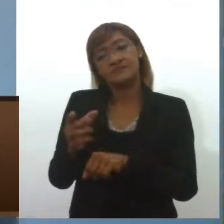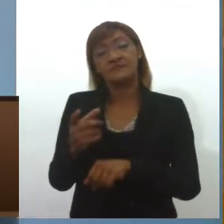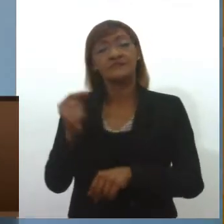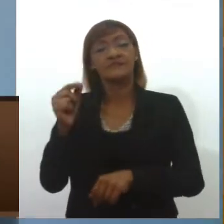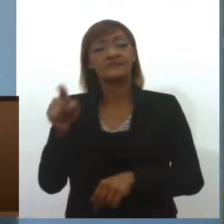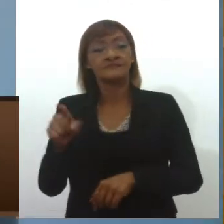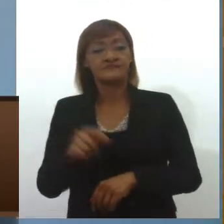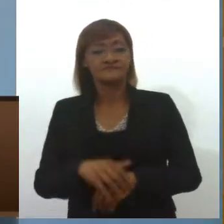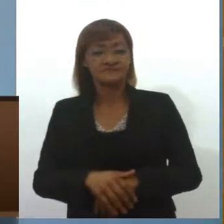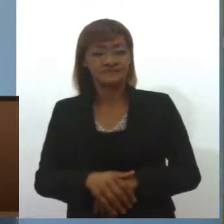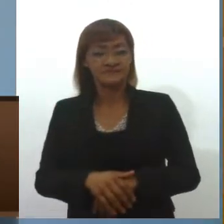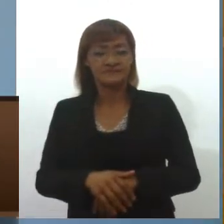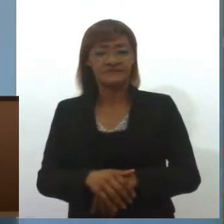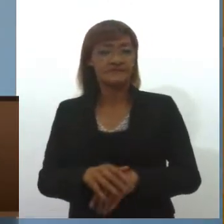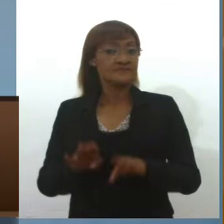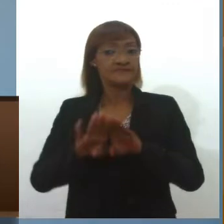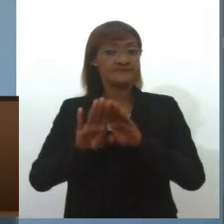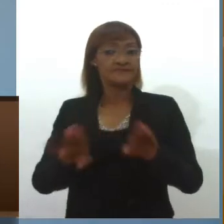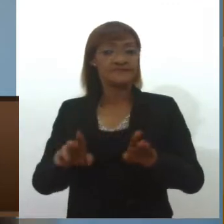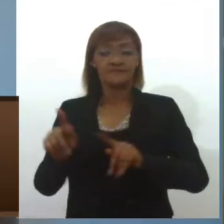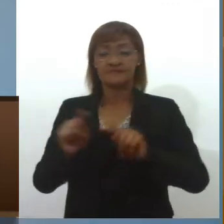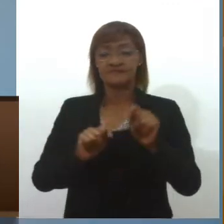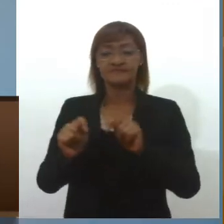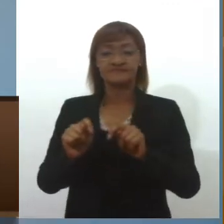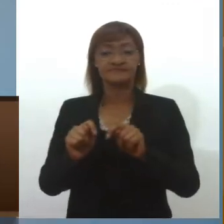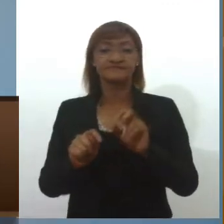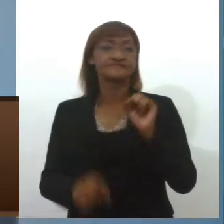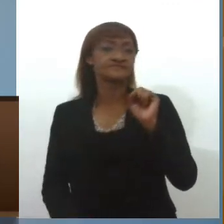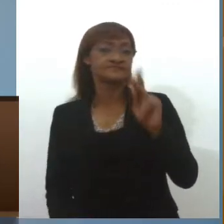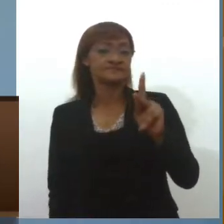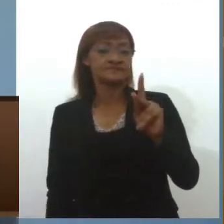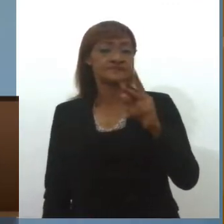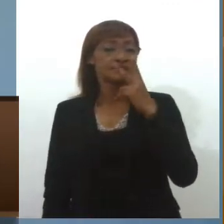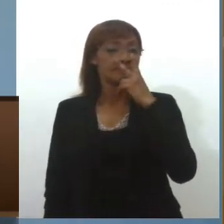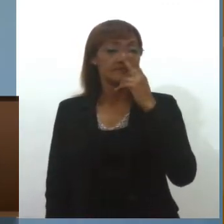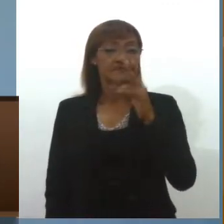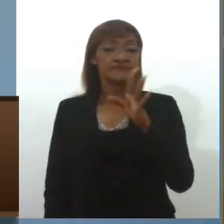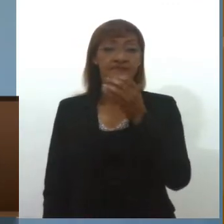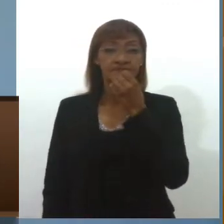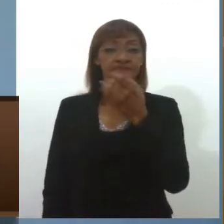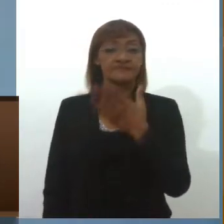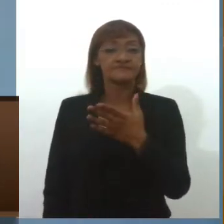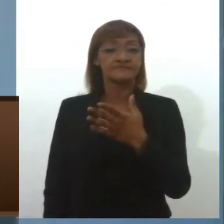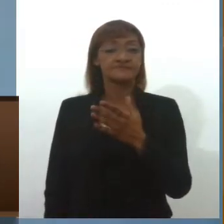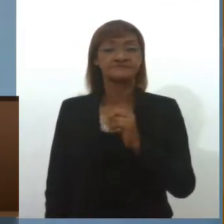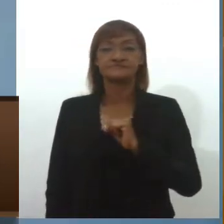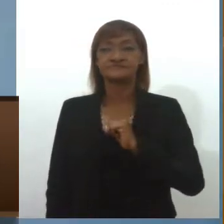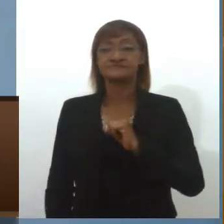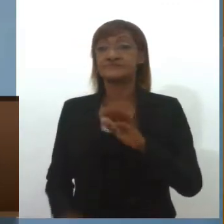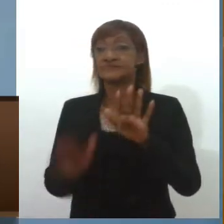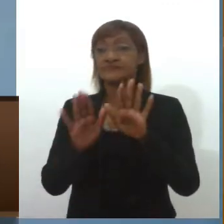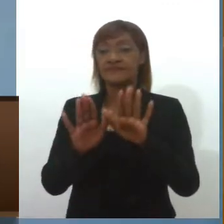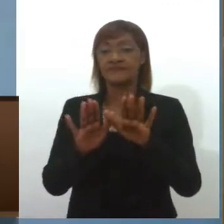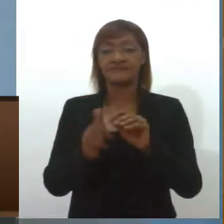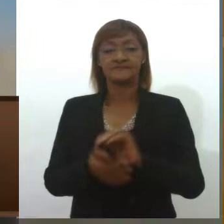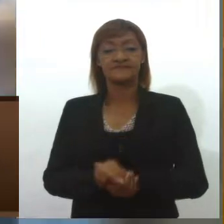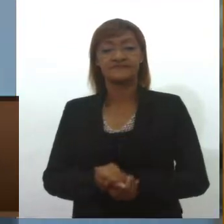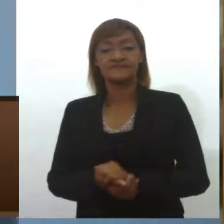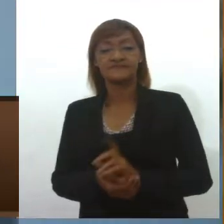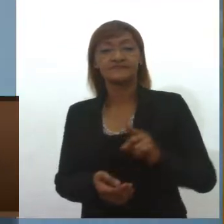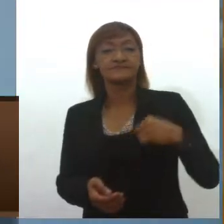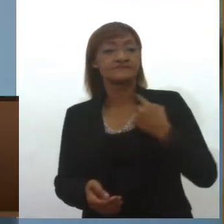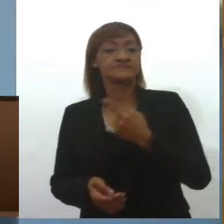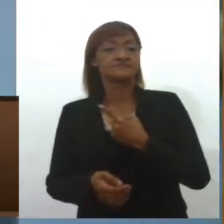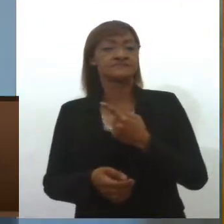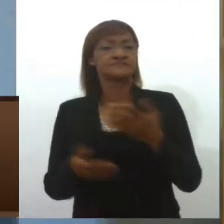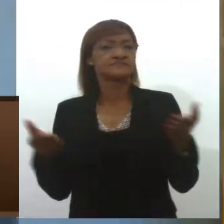tenta ser controlada dessa forma. Ok, parece fazer sentido e faz. Agora, a inflação que nós estamos passando está